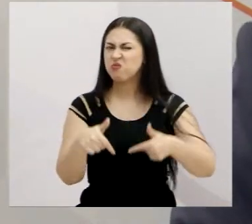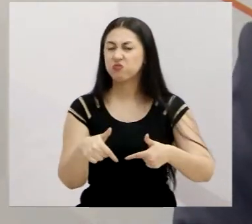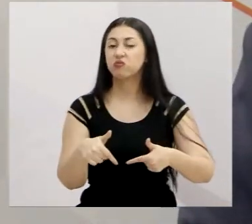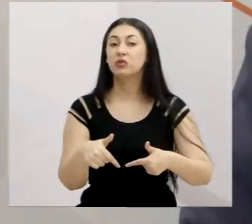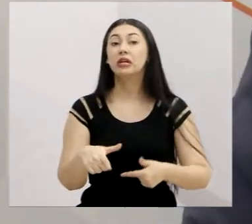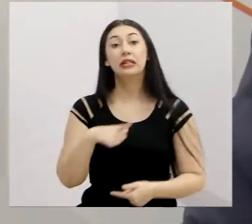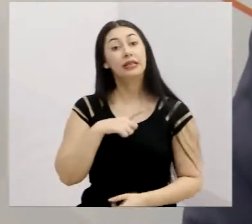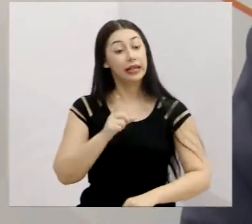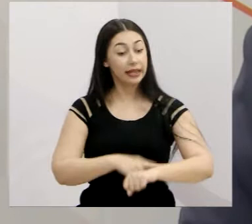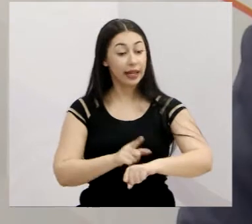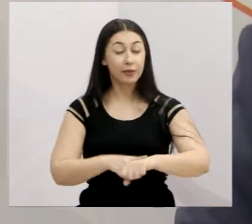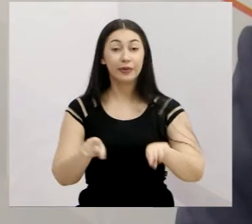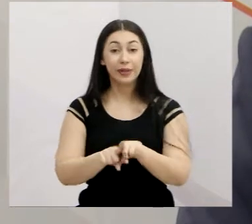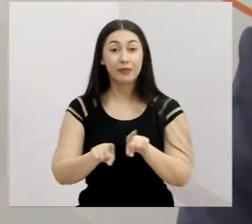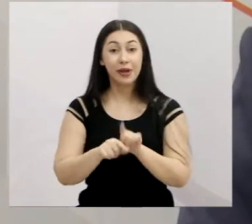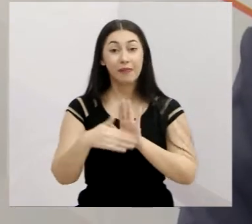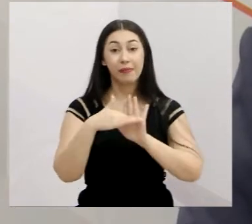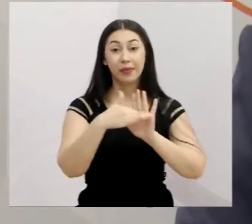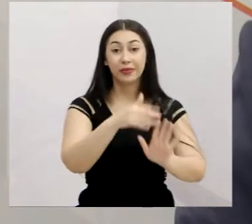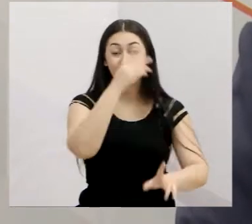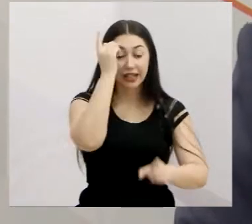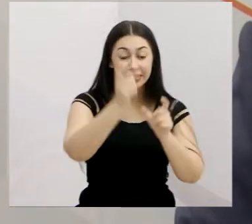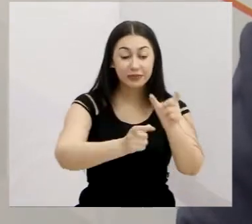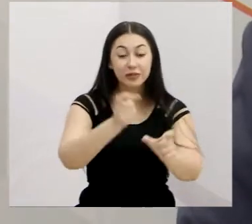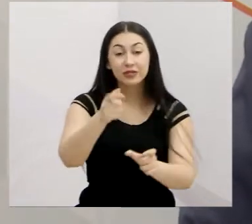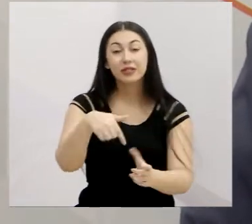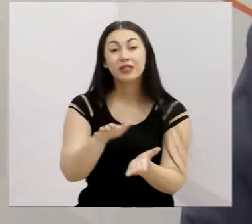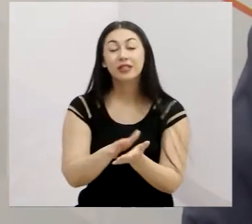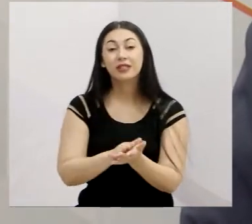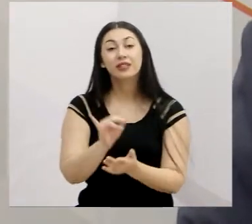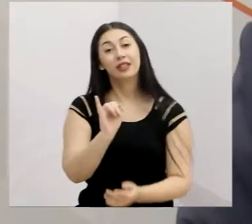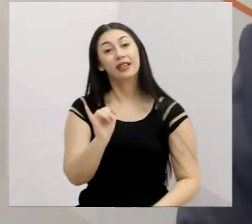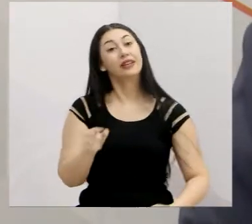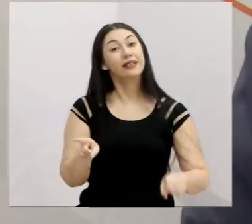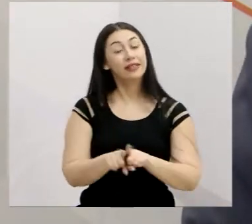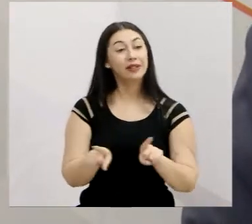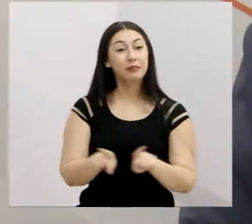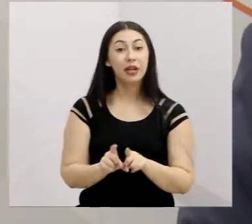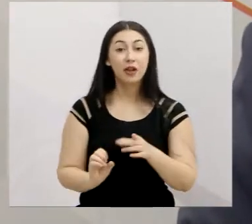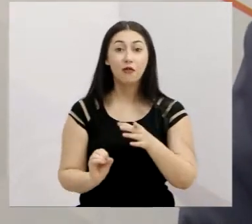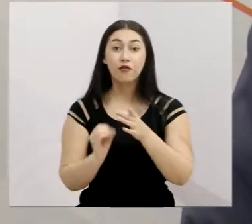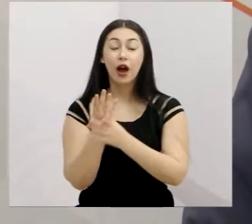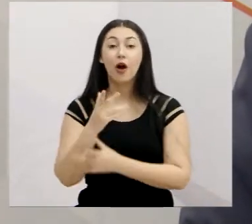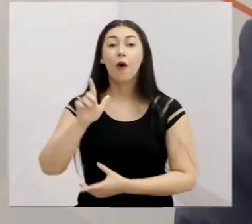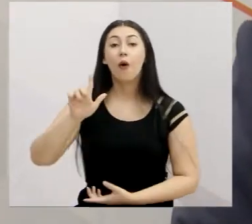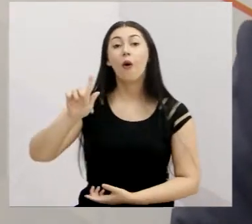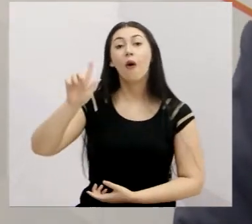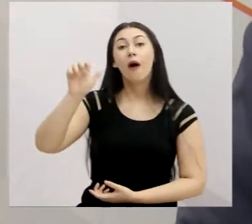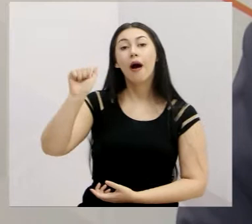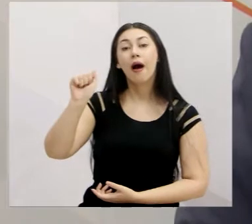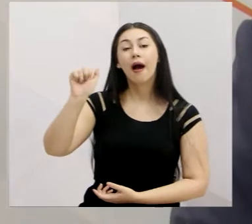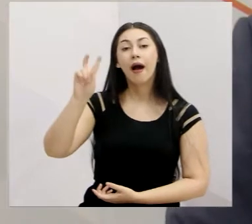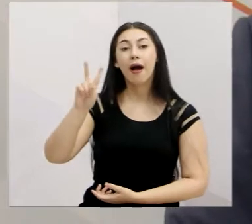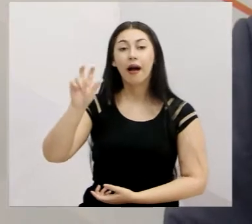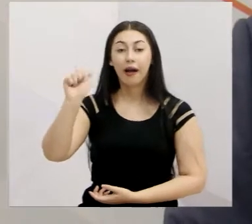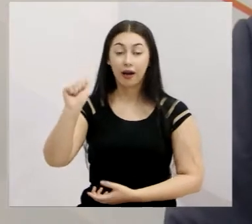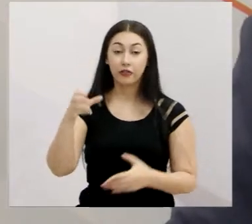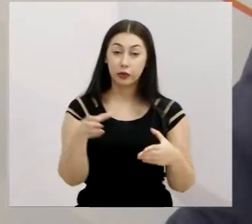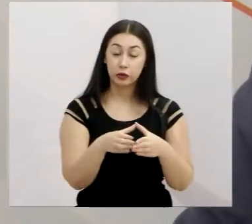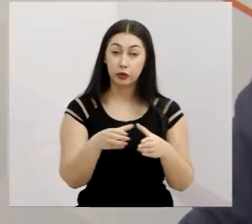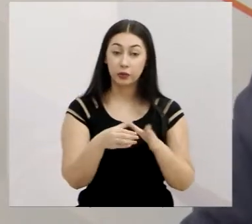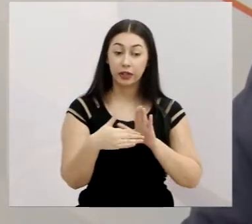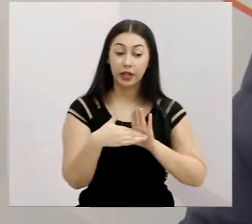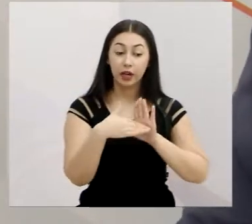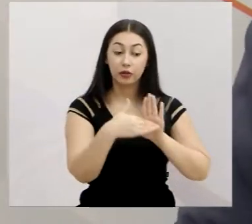encontra tempo para ajudar as pessoas da nossa cidade e contou tempo até para fundar o Gava que é um grupo que ajuda